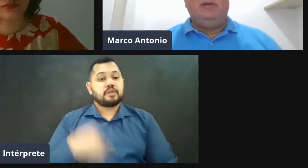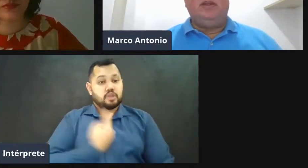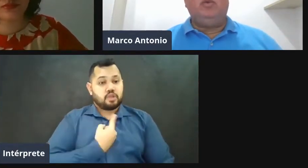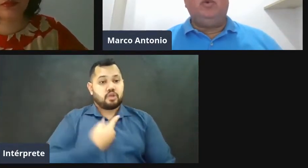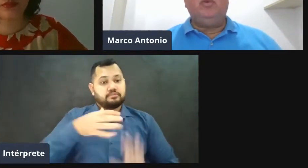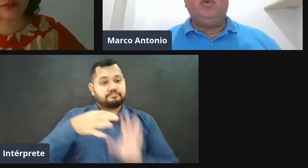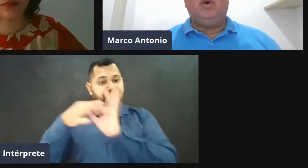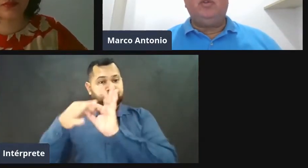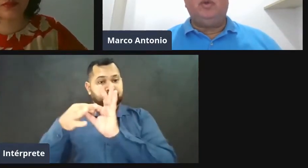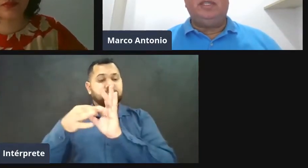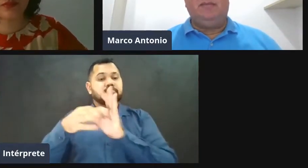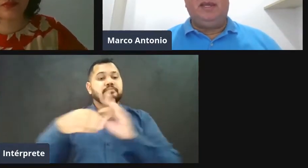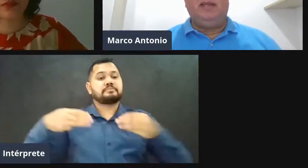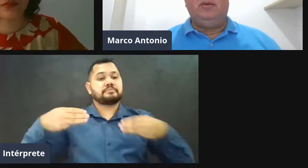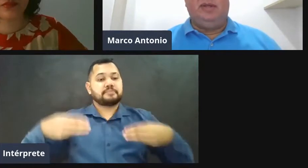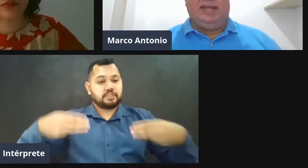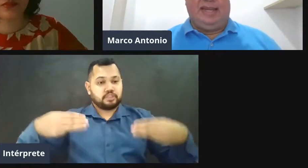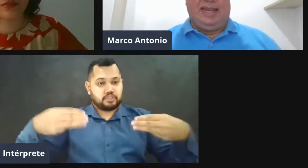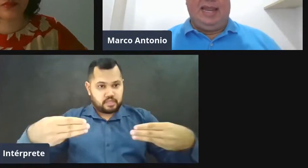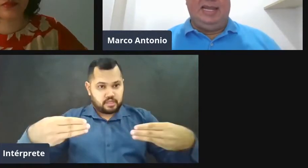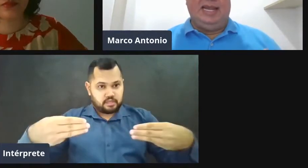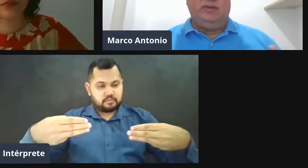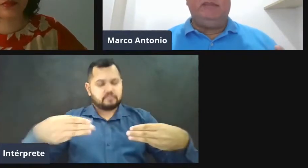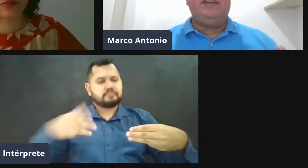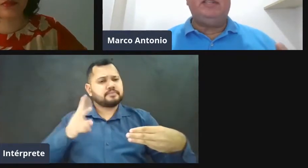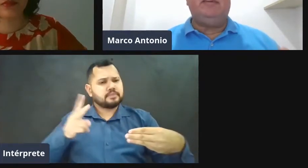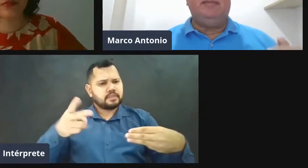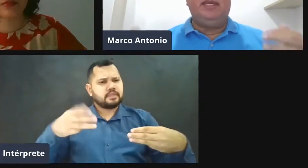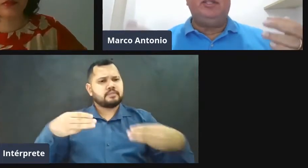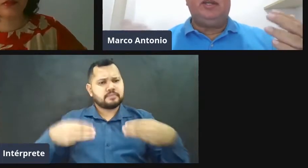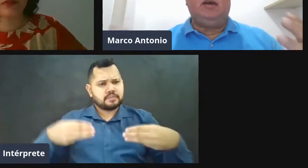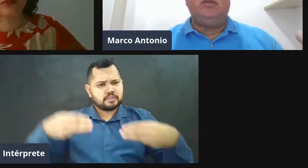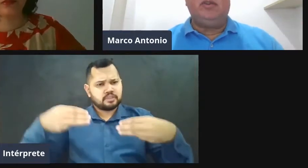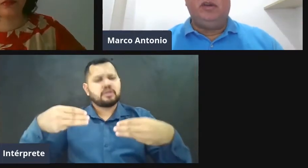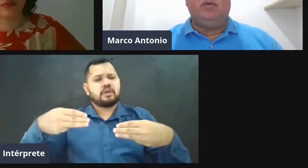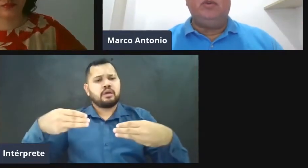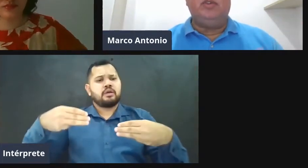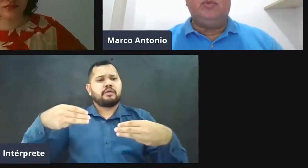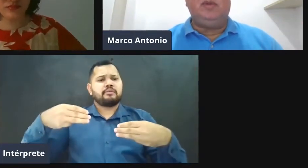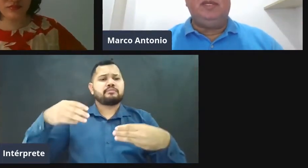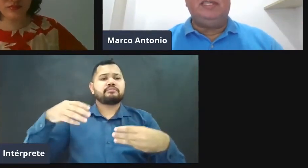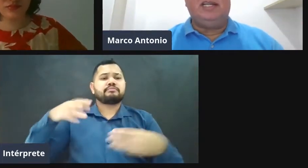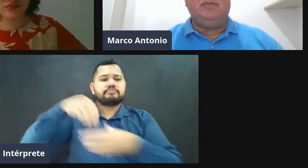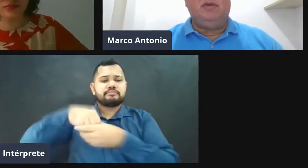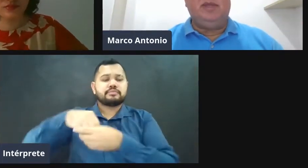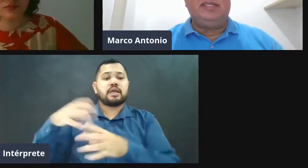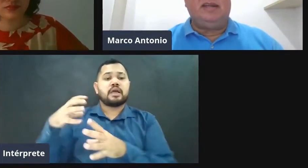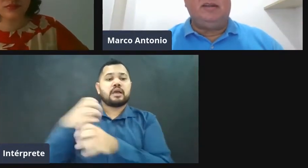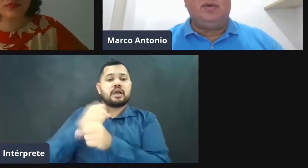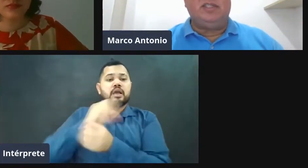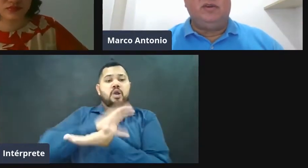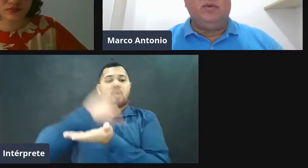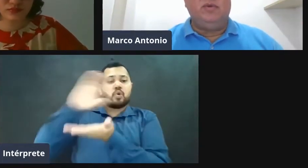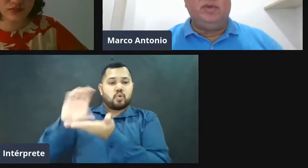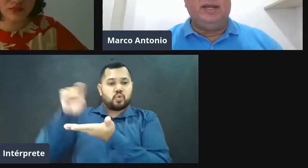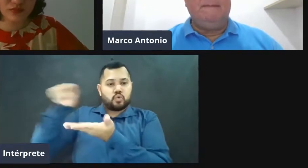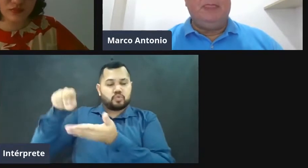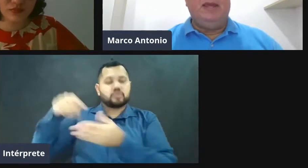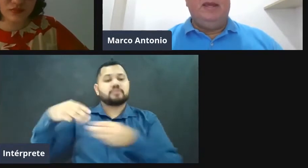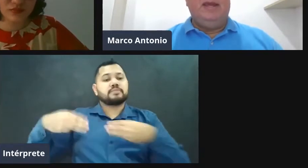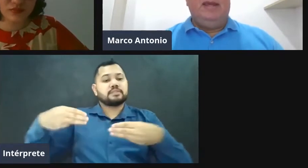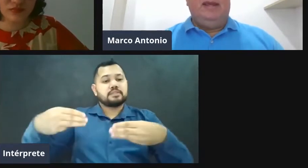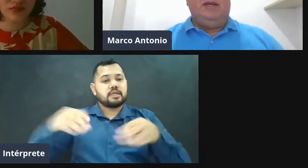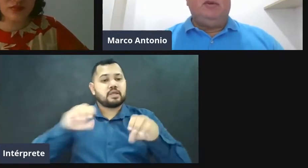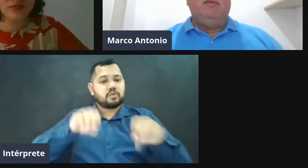né? Então, todo o nosso orçamento é ligado efetivamente aos recursos disponibilizados pelo Ministério da Educação e